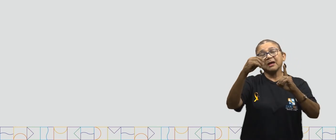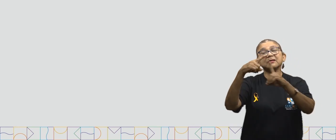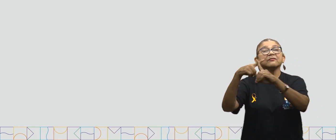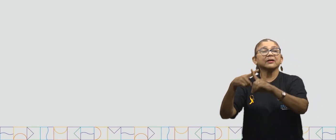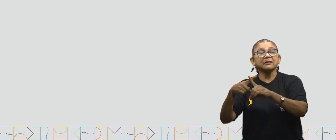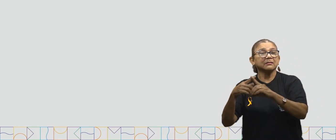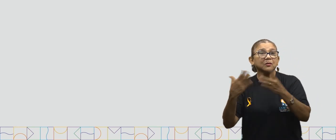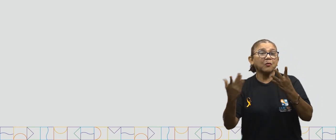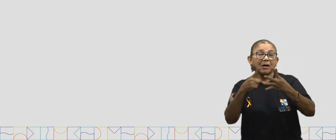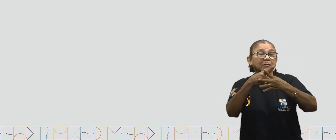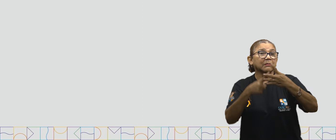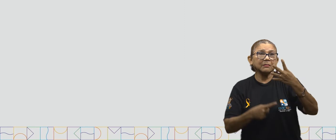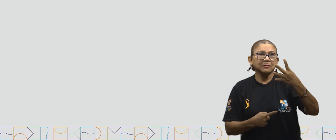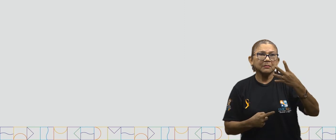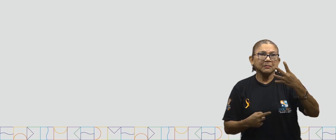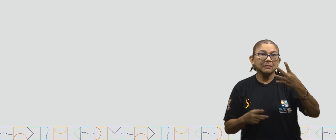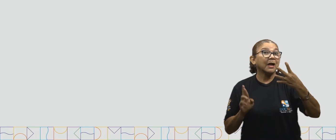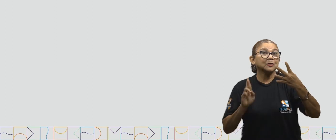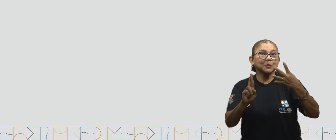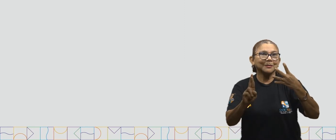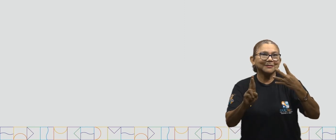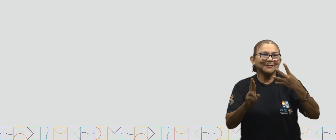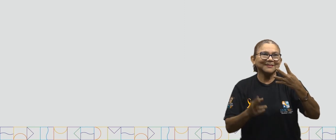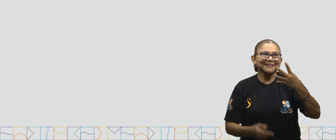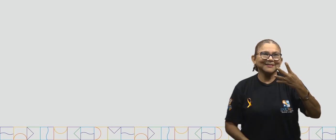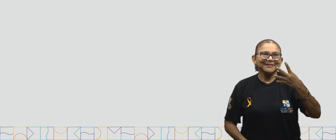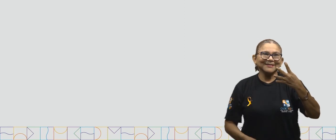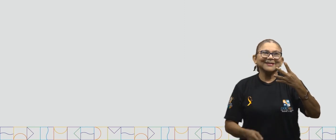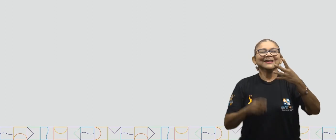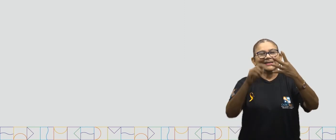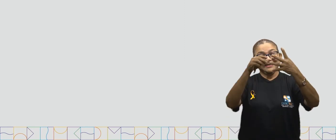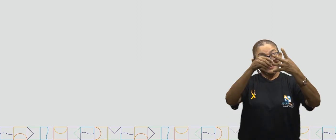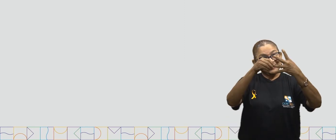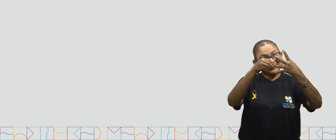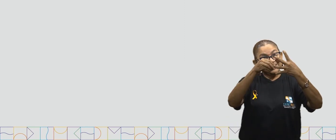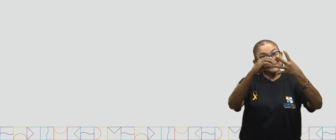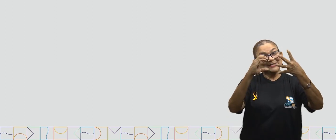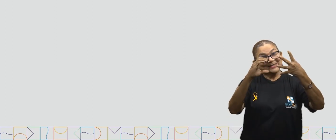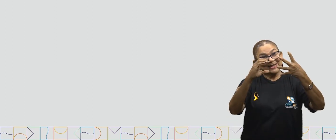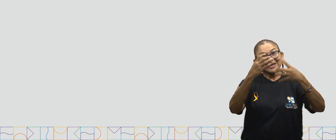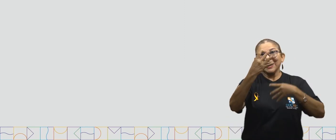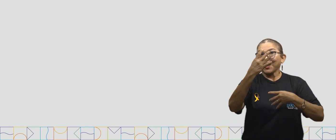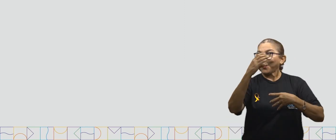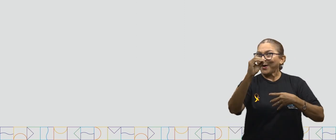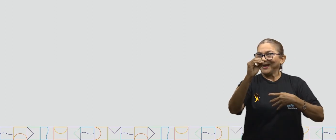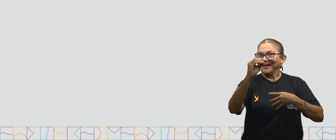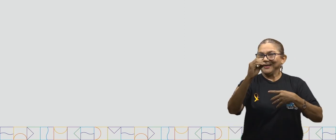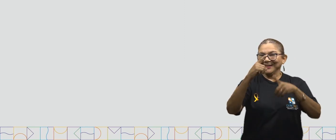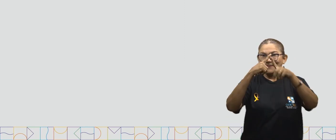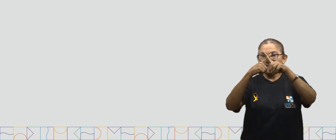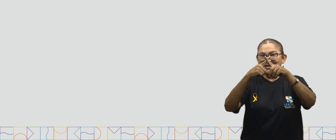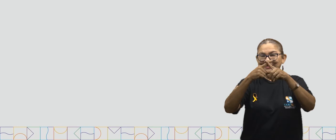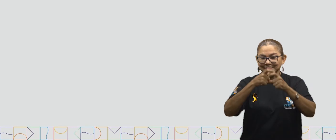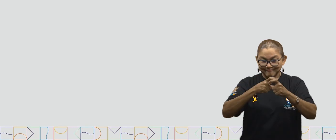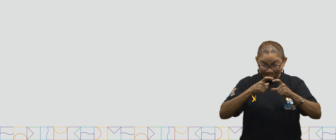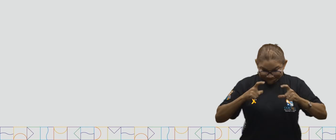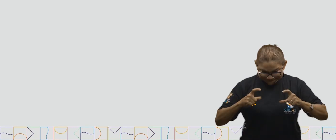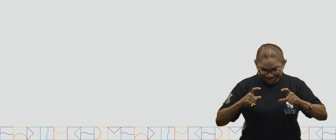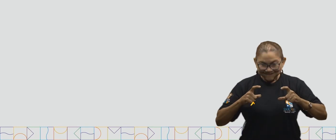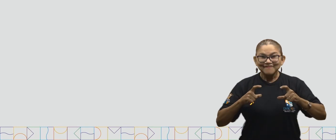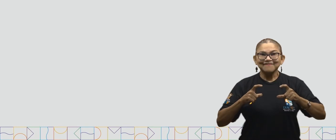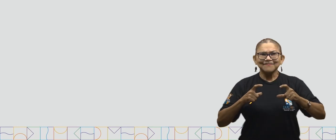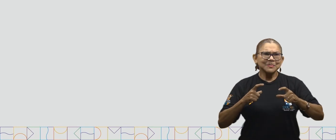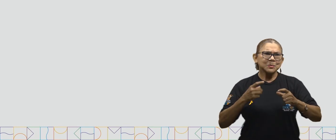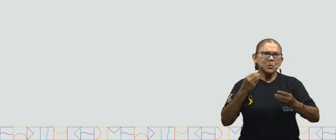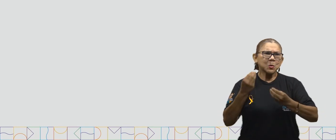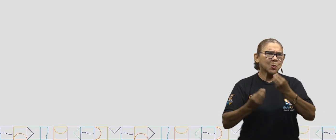D, 10 vezes. Vamos à resposta? Letra C, 40 vezes. E como